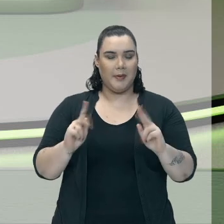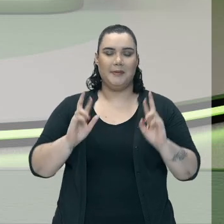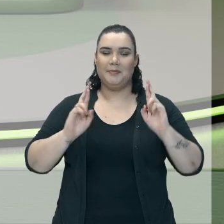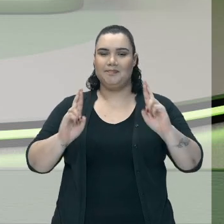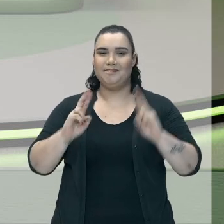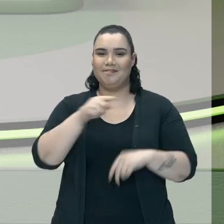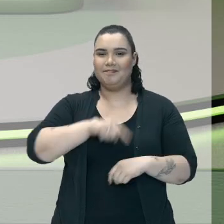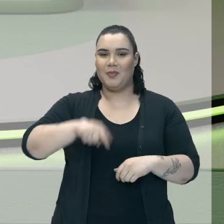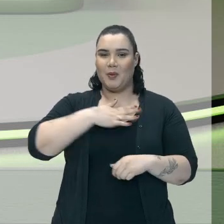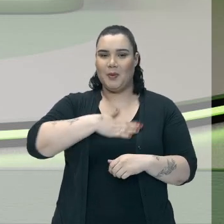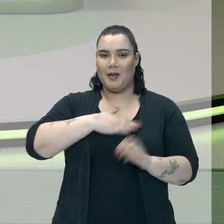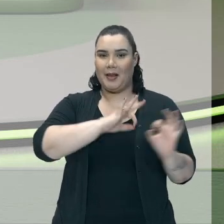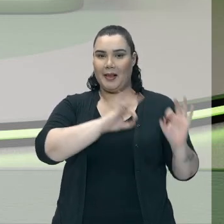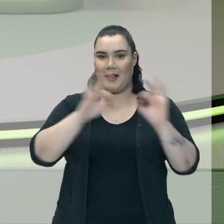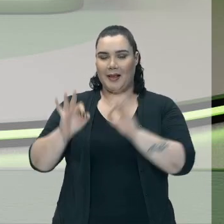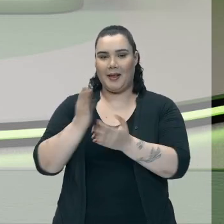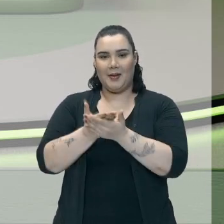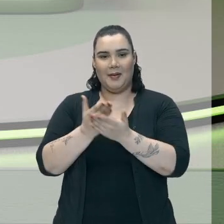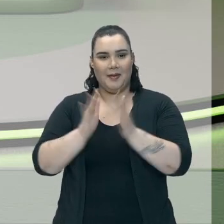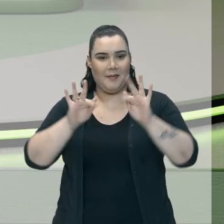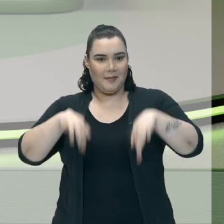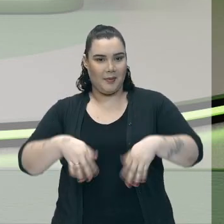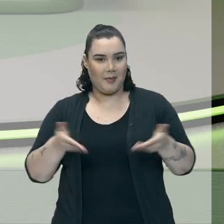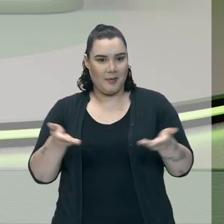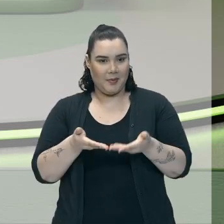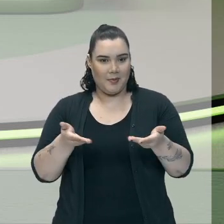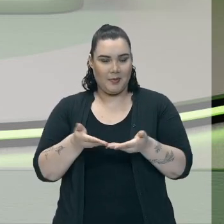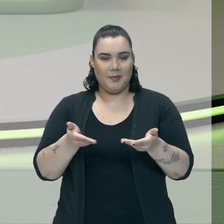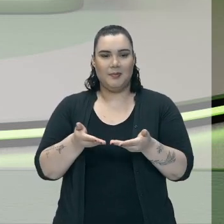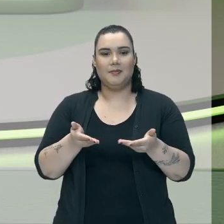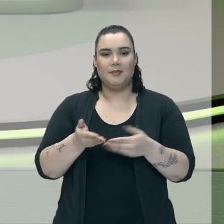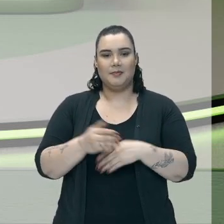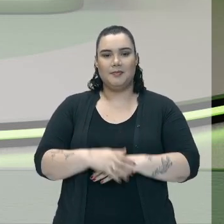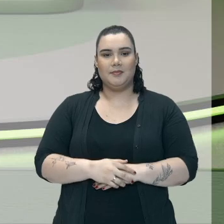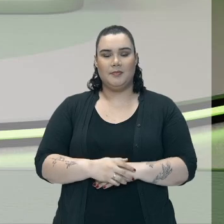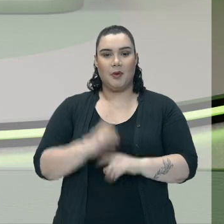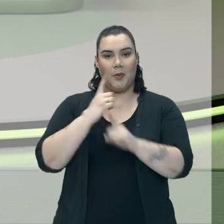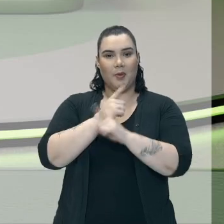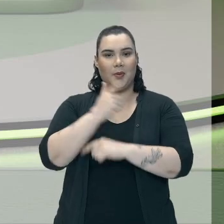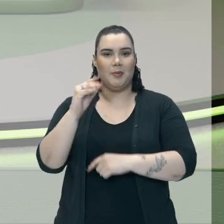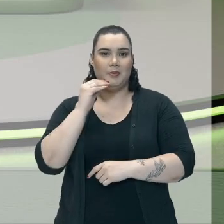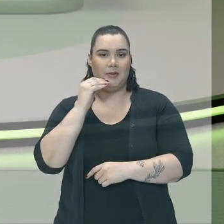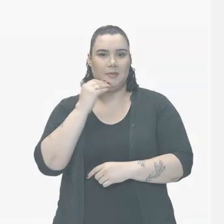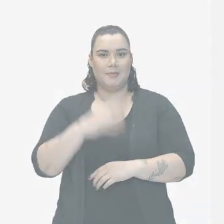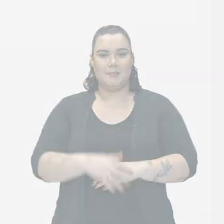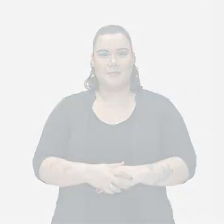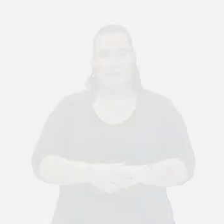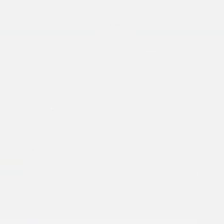tenham gostado. Aqui eu finalizo a aula com vocês e até a próxima.